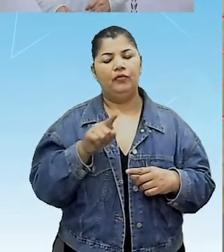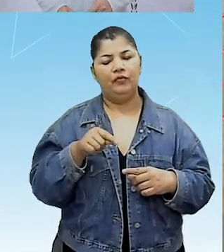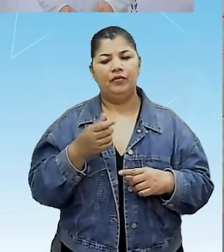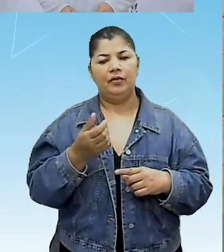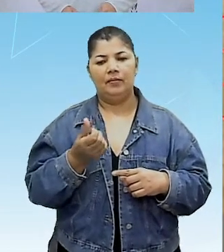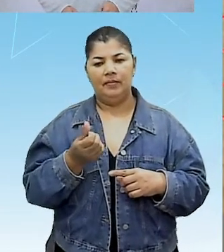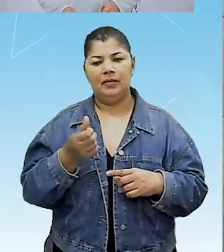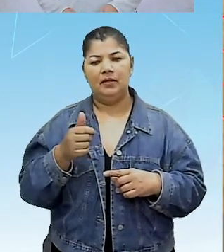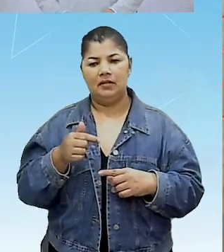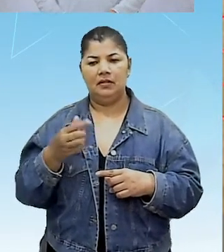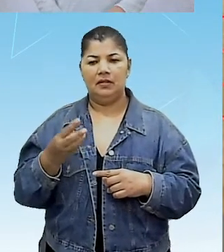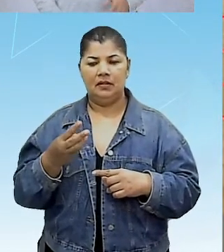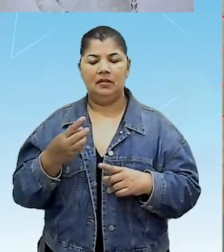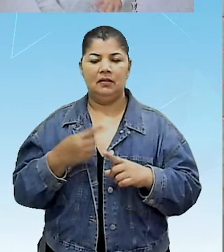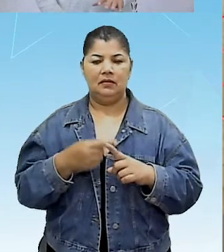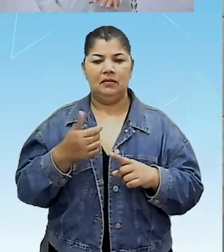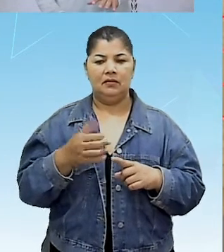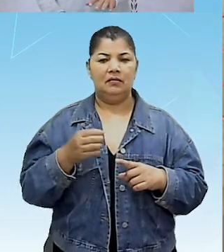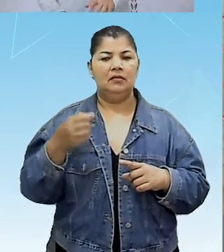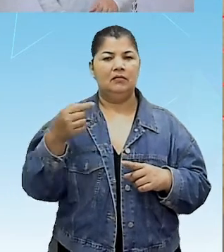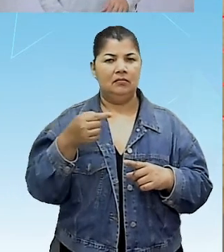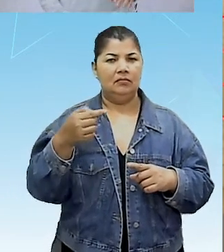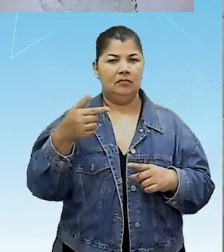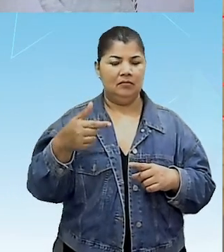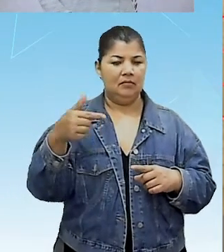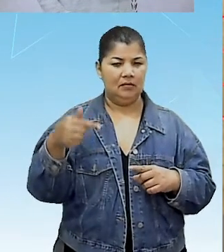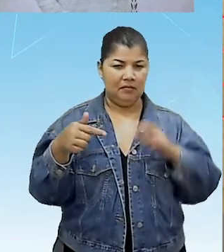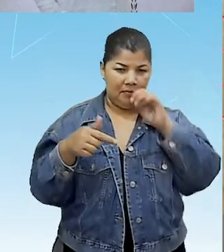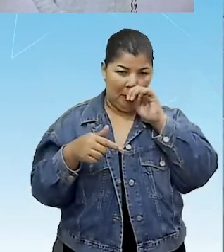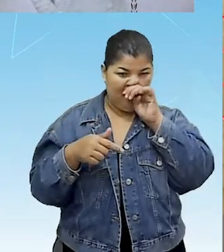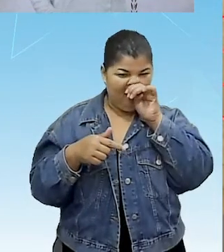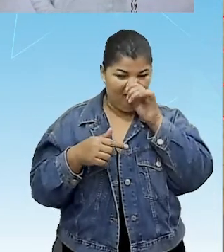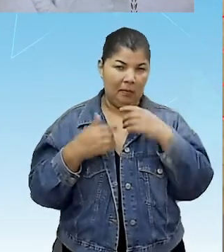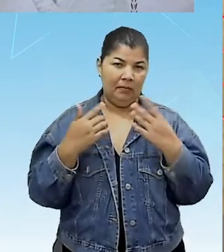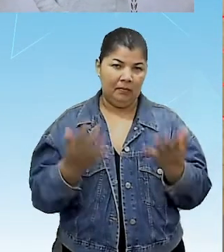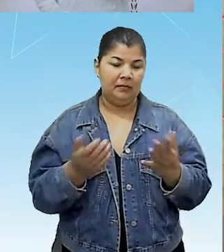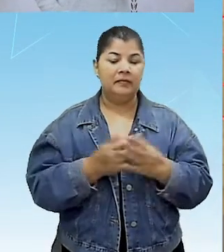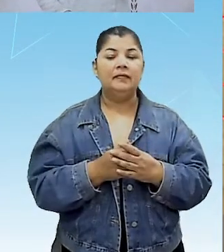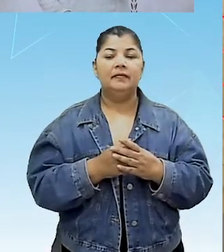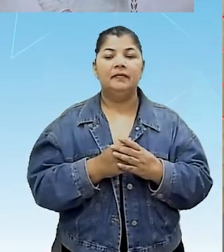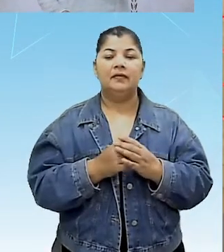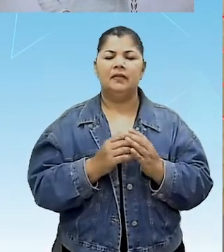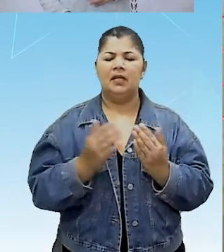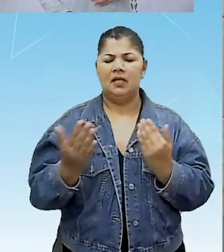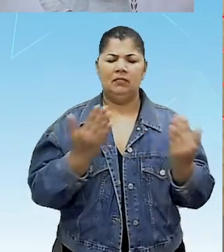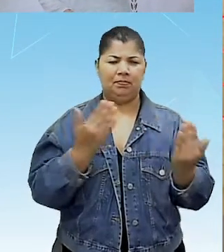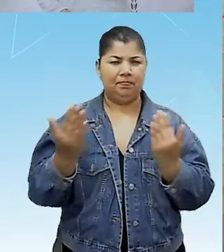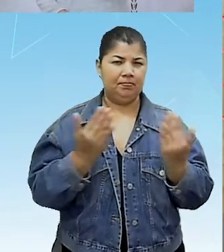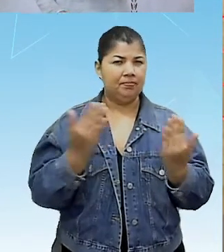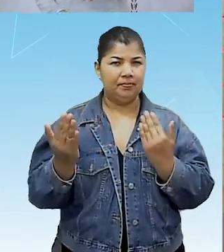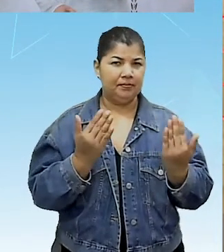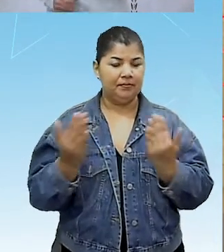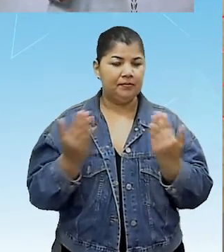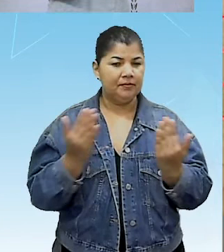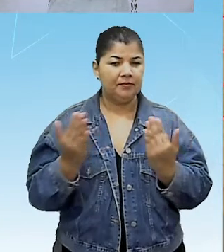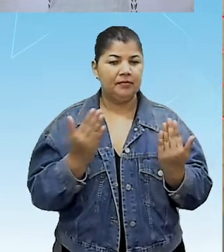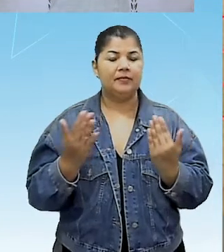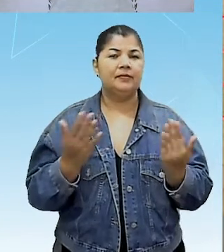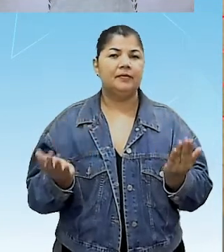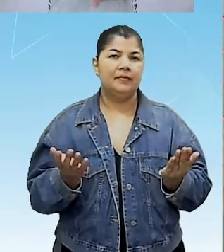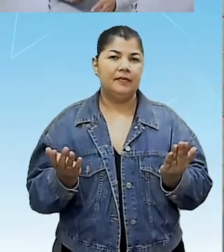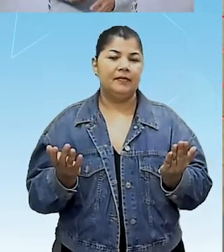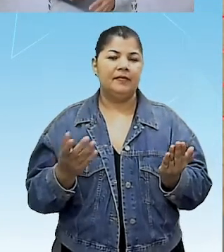1,673 vezes 10 a menos 27. Presta bem atenção. Quando a gente compara uma com a outra, olha